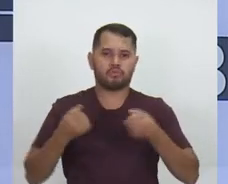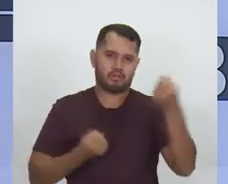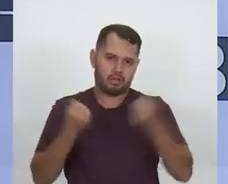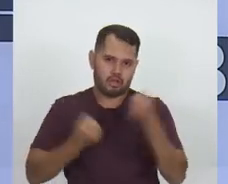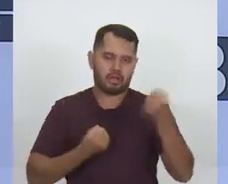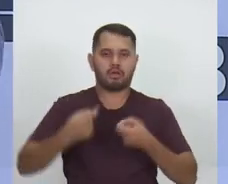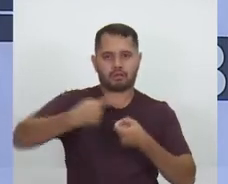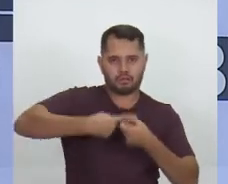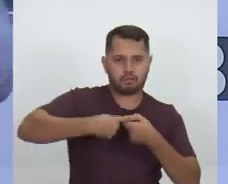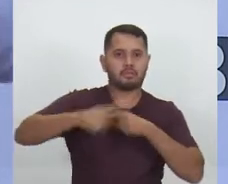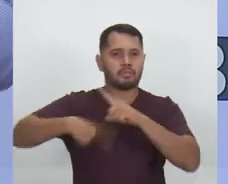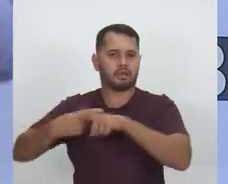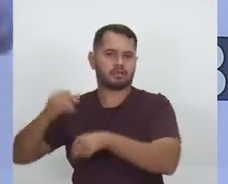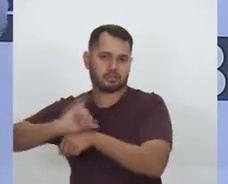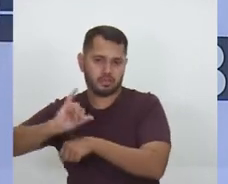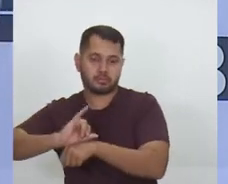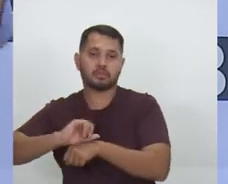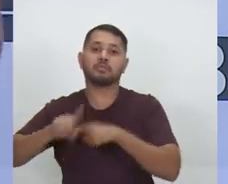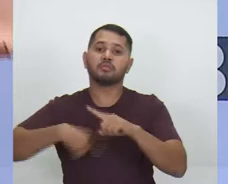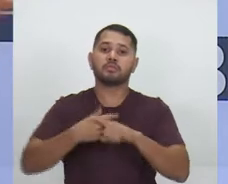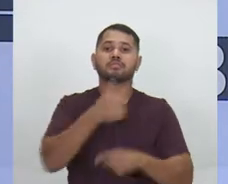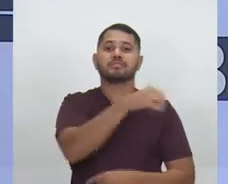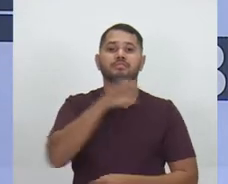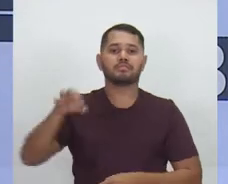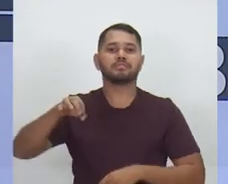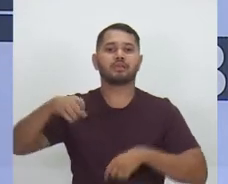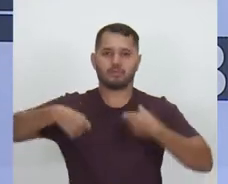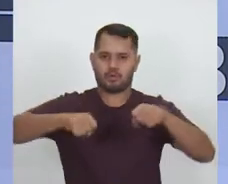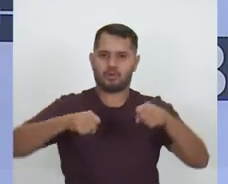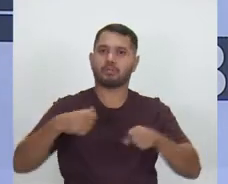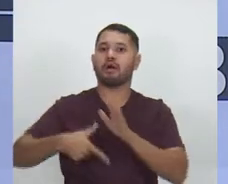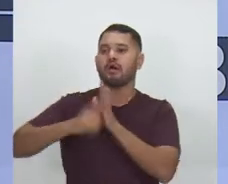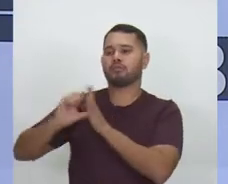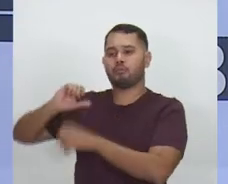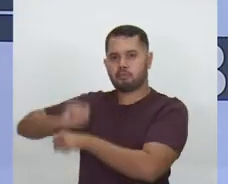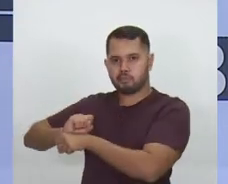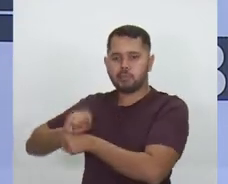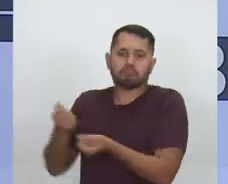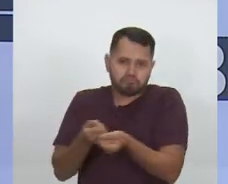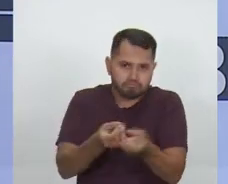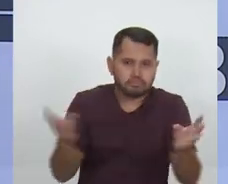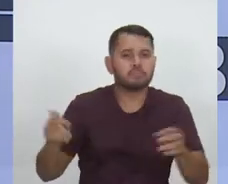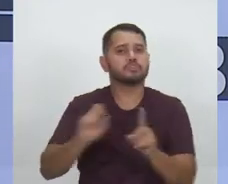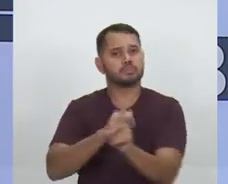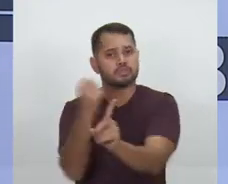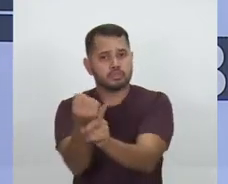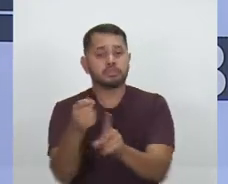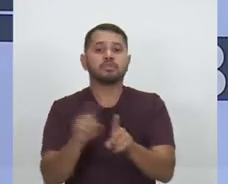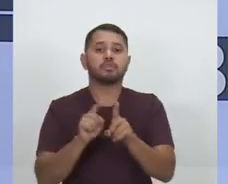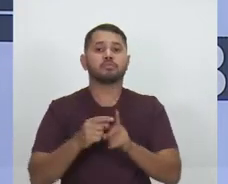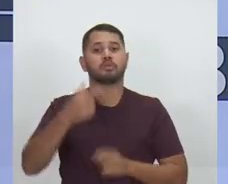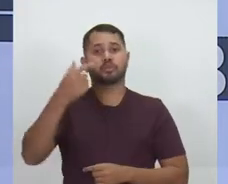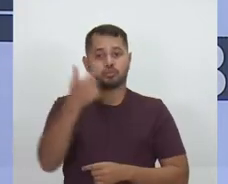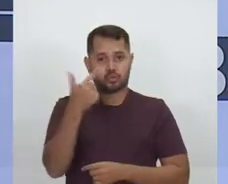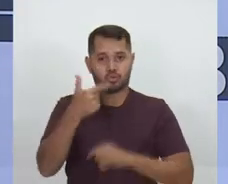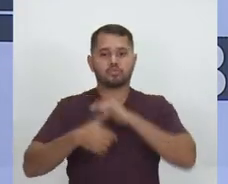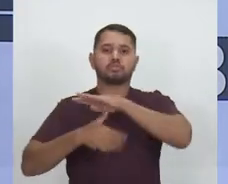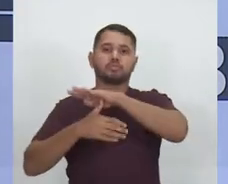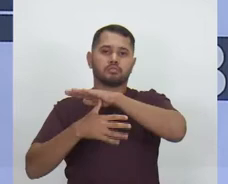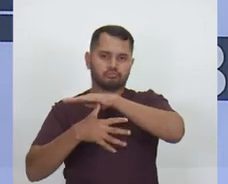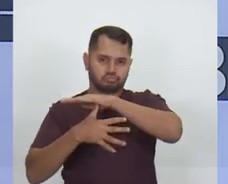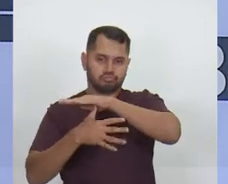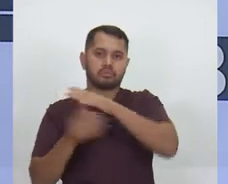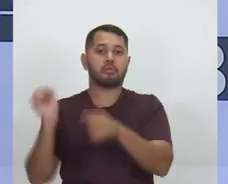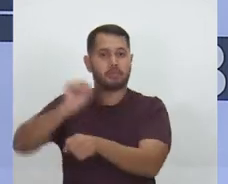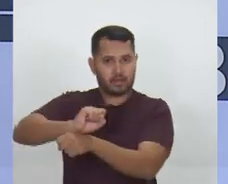interior colocamos à disposição 100 motocicletas que estavam paradas colocamos também à disposição dois helicópteros que estavam parados há